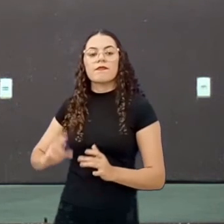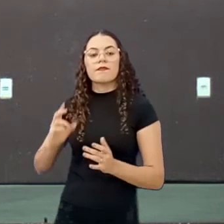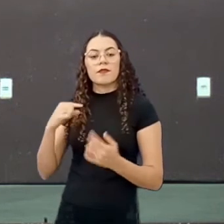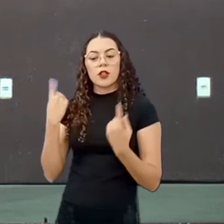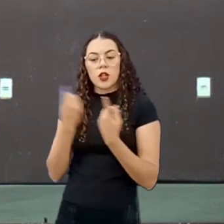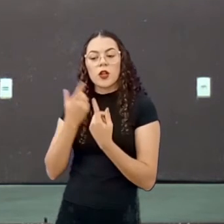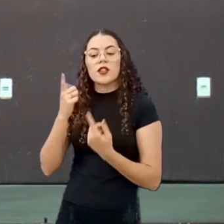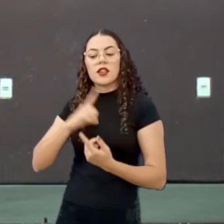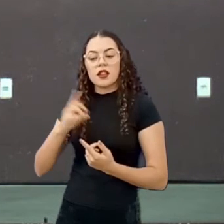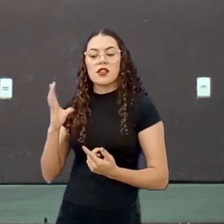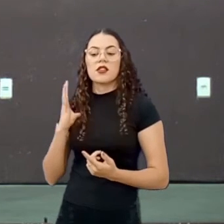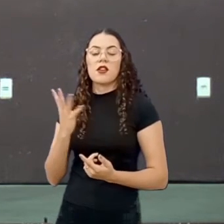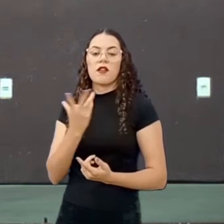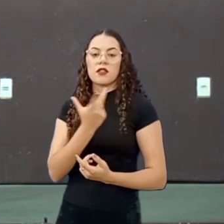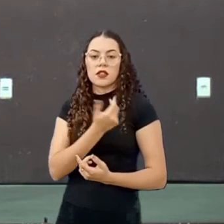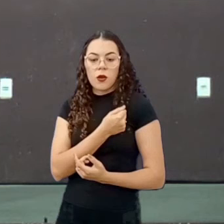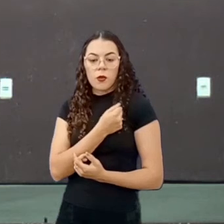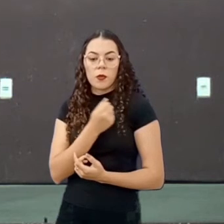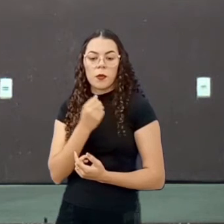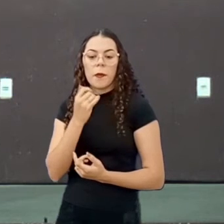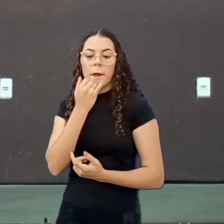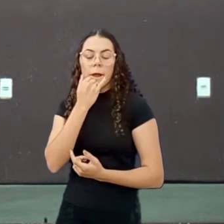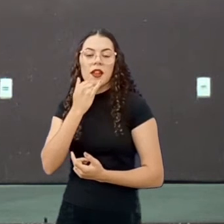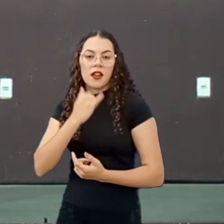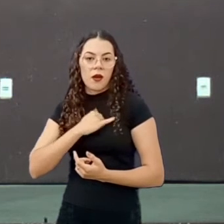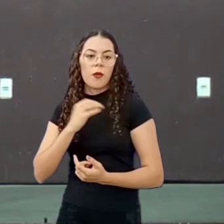redenção, a remissão dos pecados.